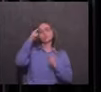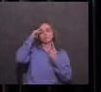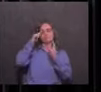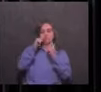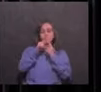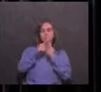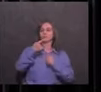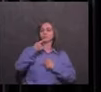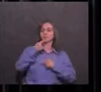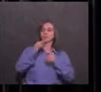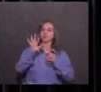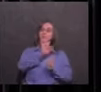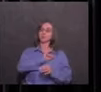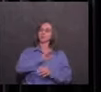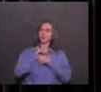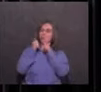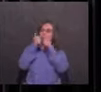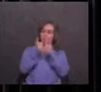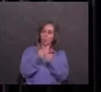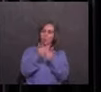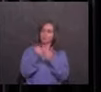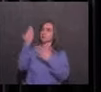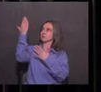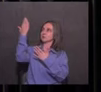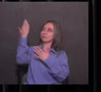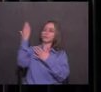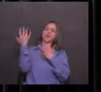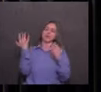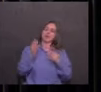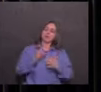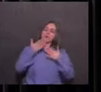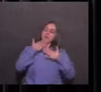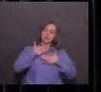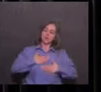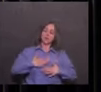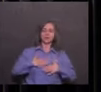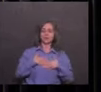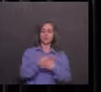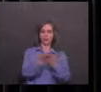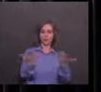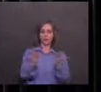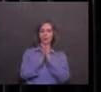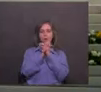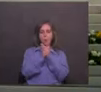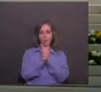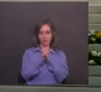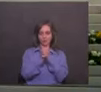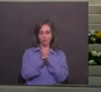they find in him consolation and relief. Let us pray. Oremos.